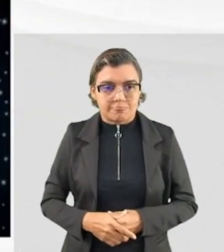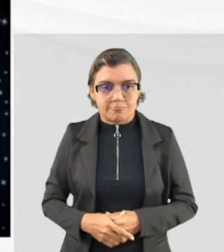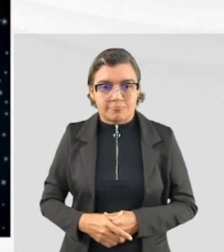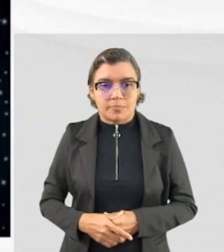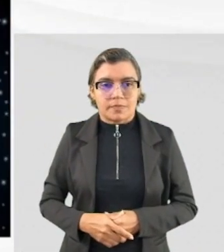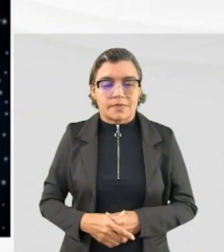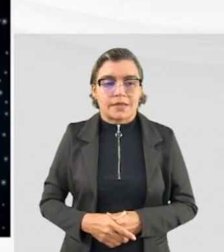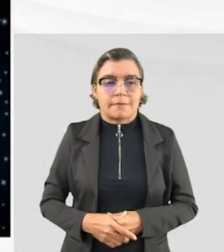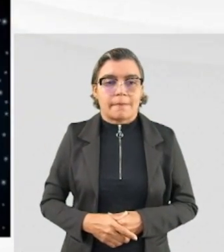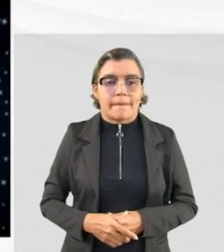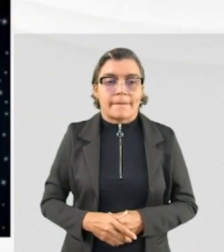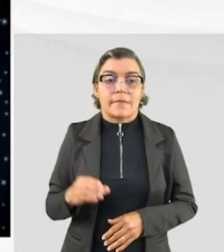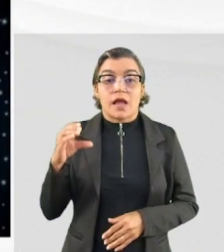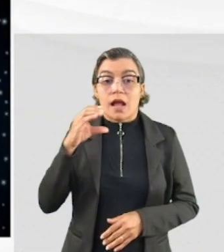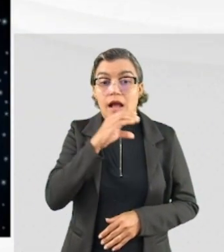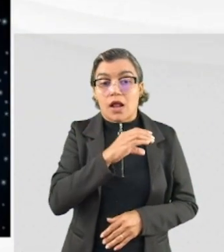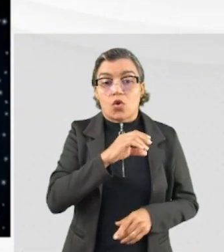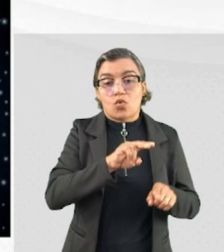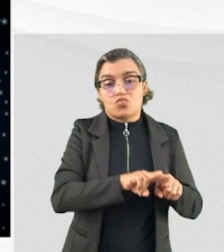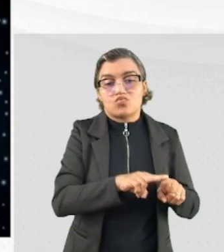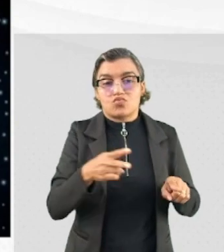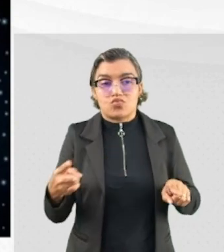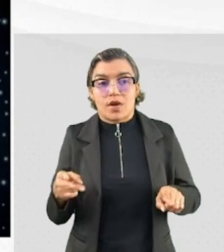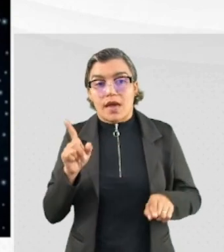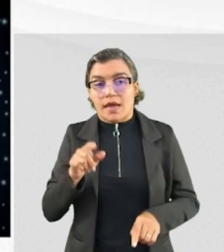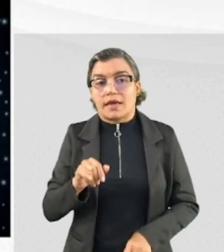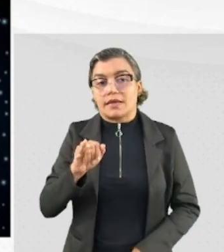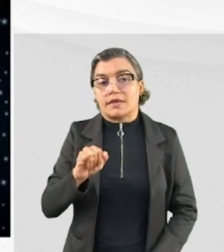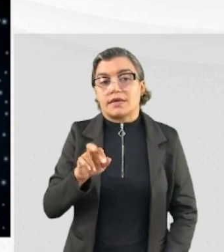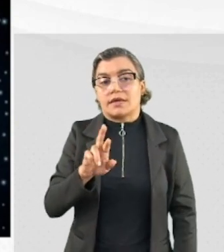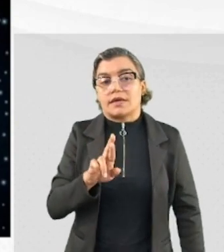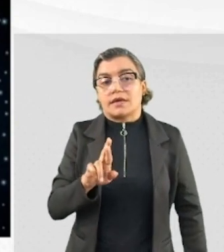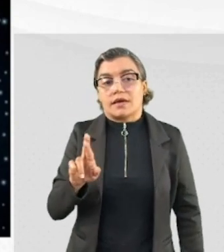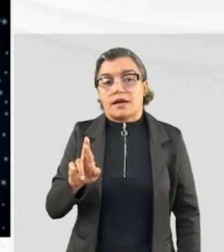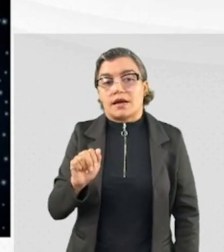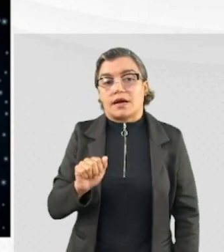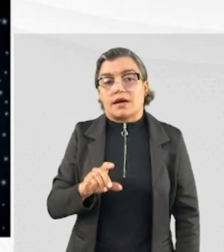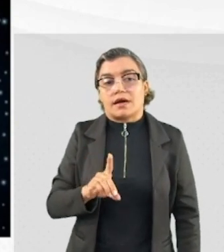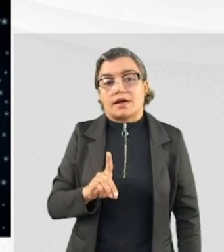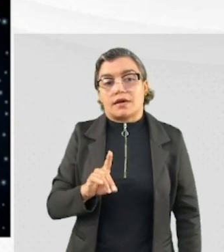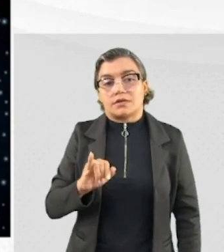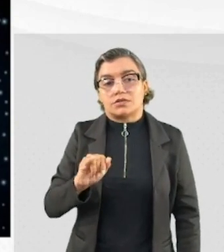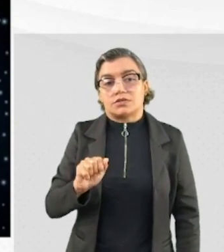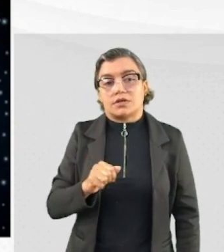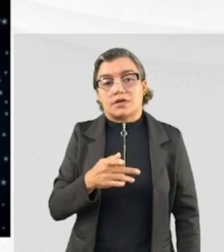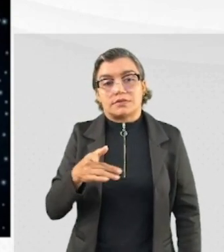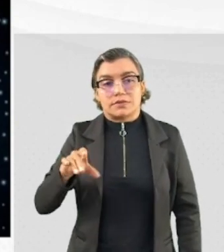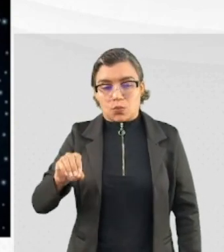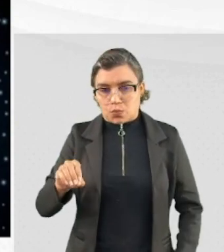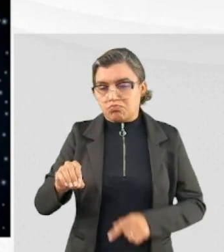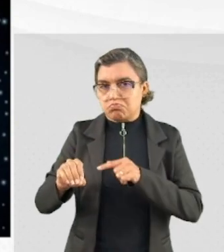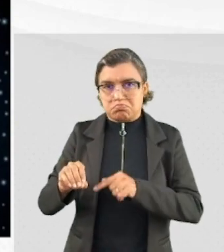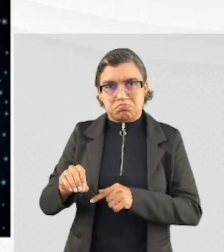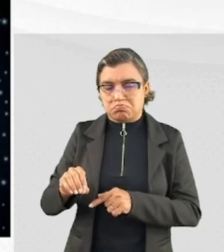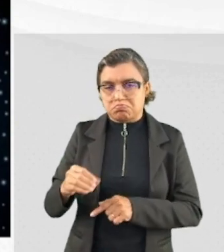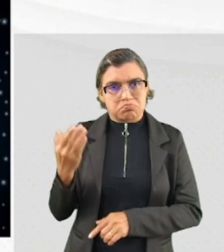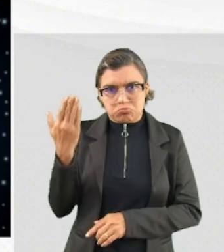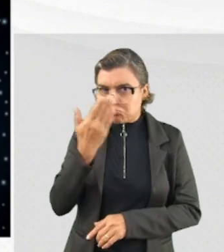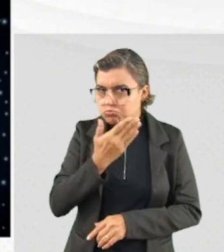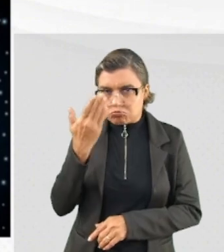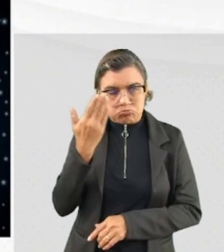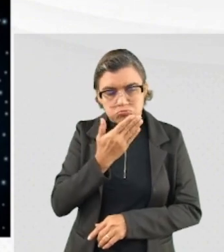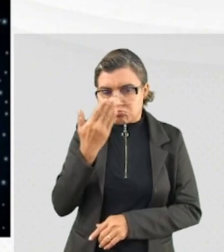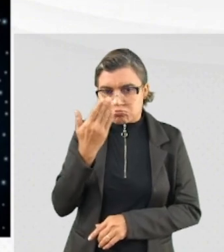Transmissão de calor. É chamada de irradiação. Essa daqui a gente não vê, não tem como ver.